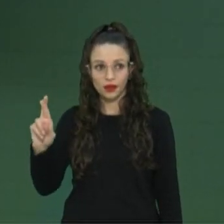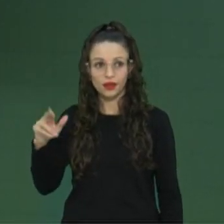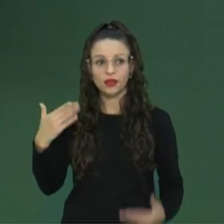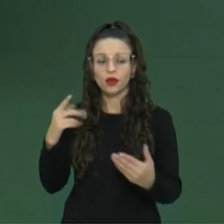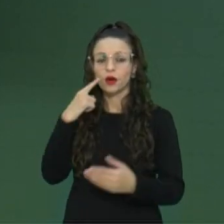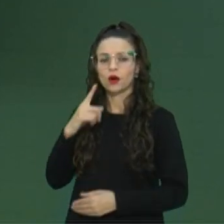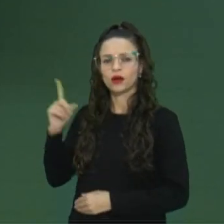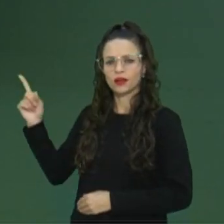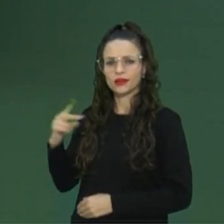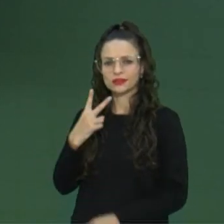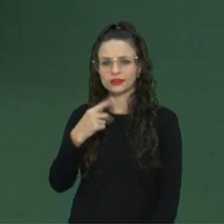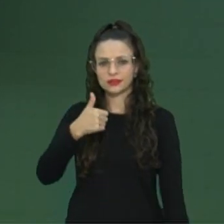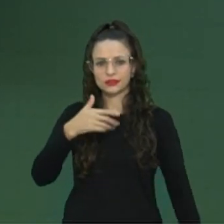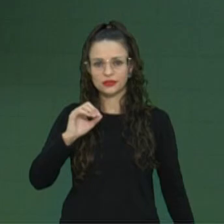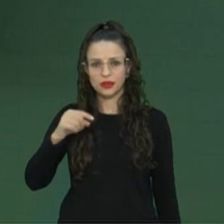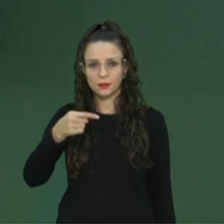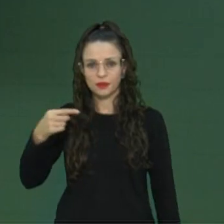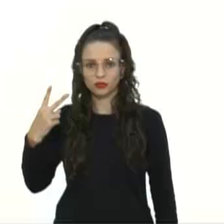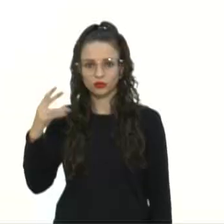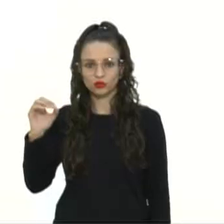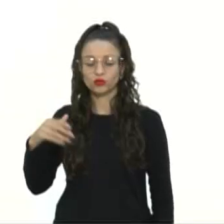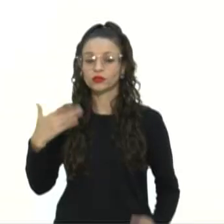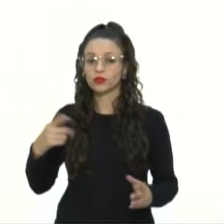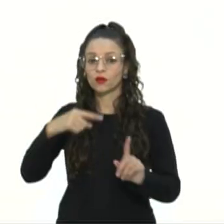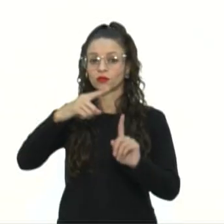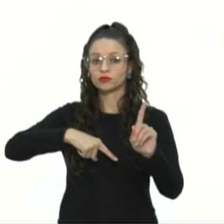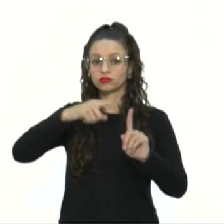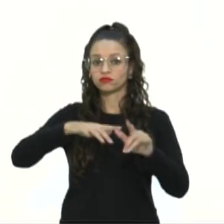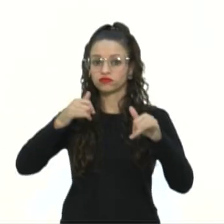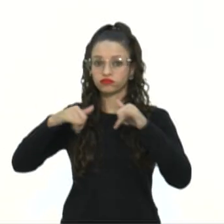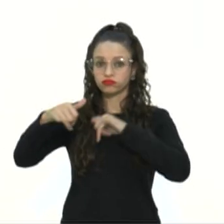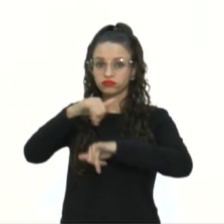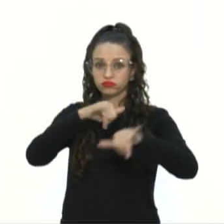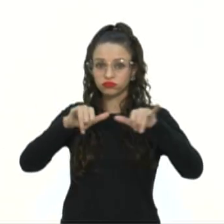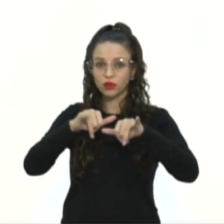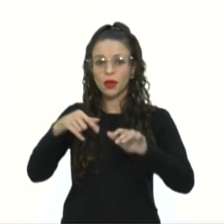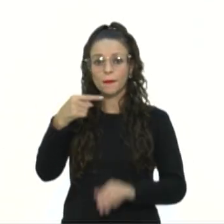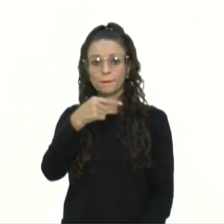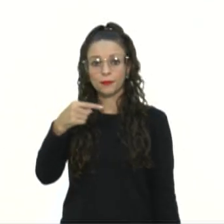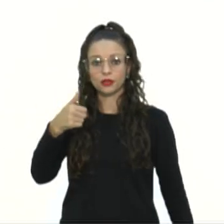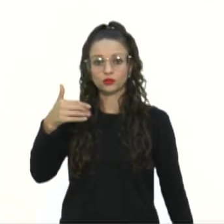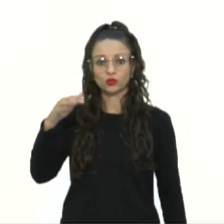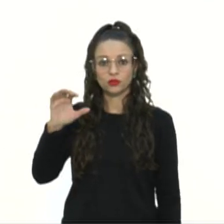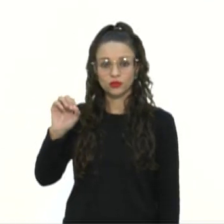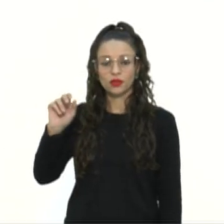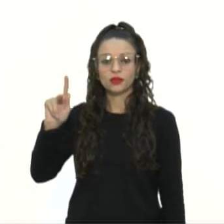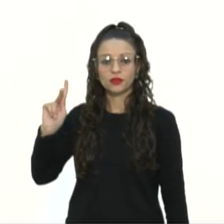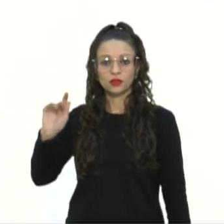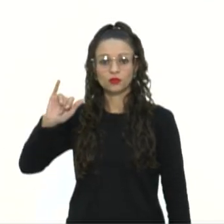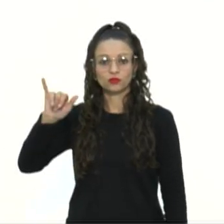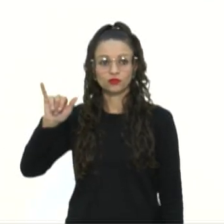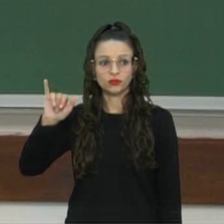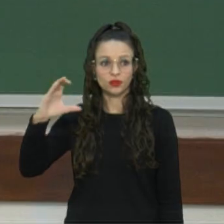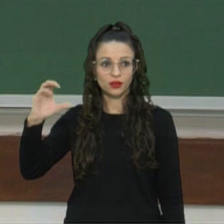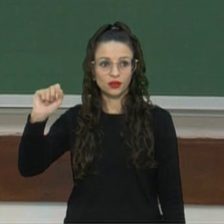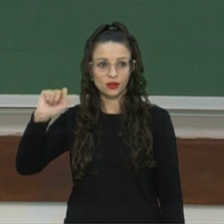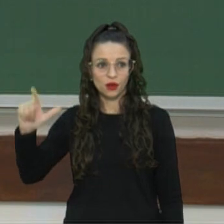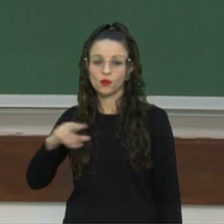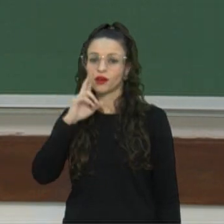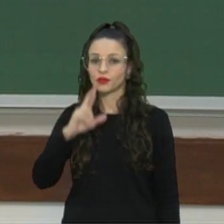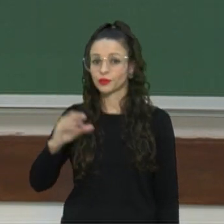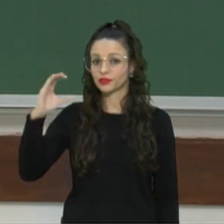menos 200, a variação da entalpia então é menos 100 calorias. Quilocalorias, e a resposta é letra